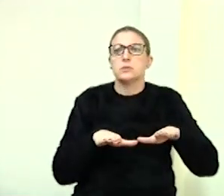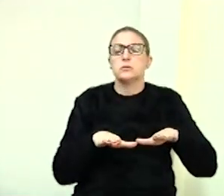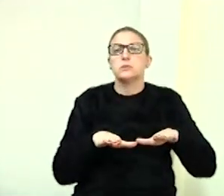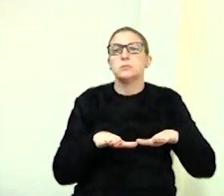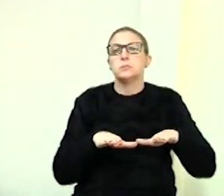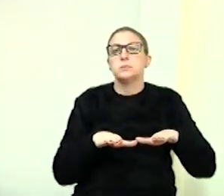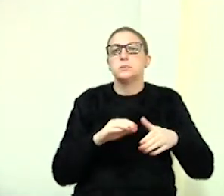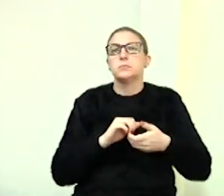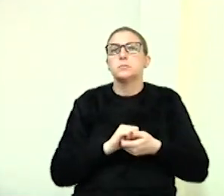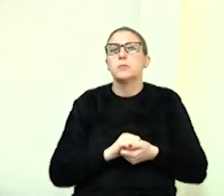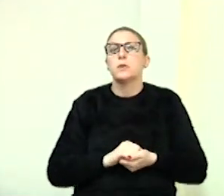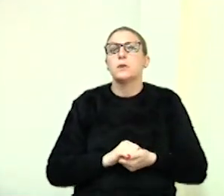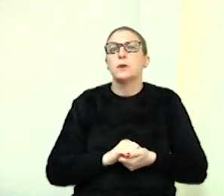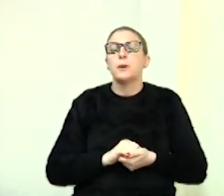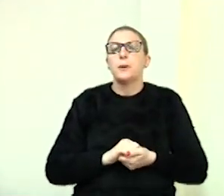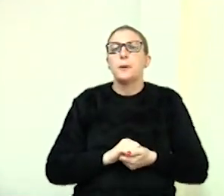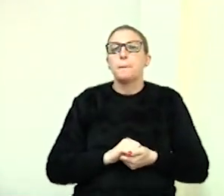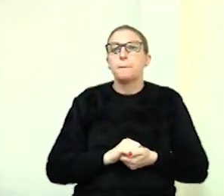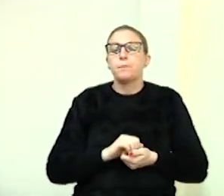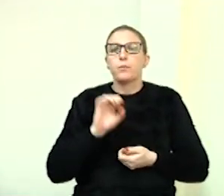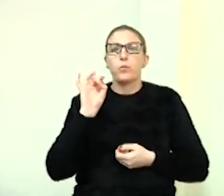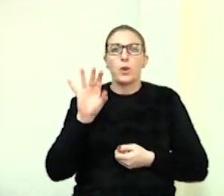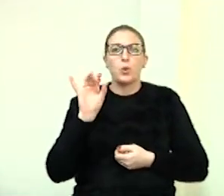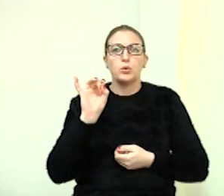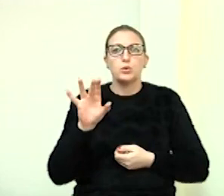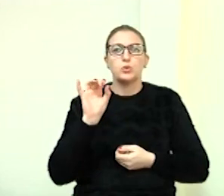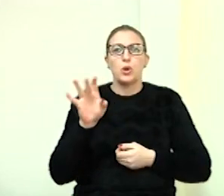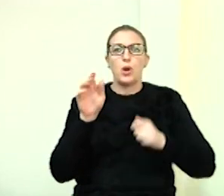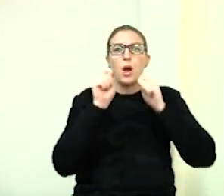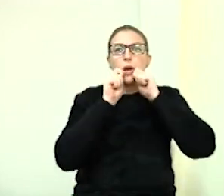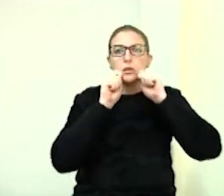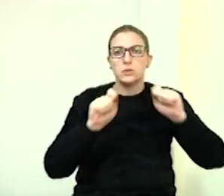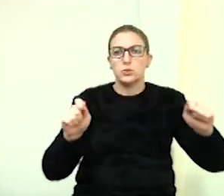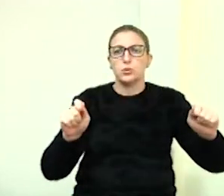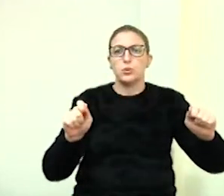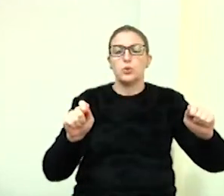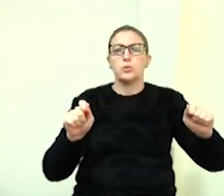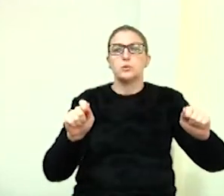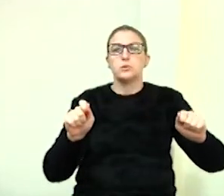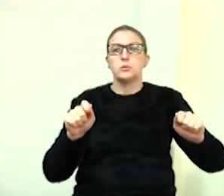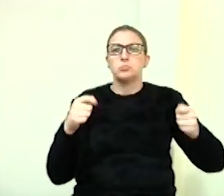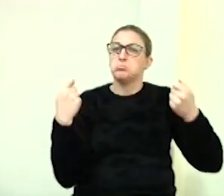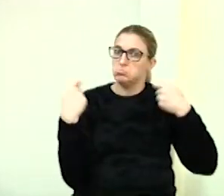sessões somente a assessores e, quando necessário.